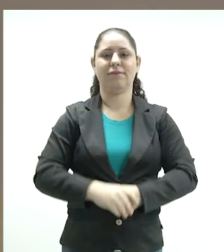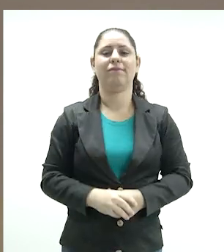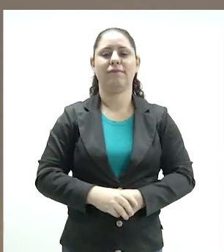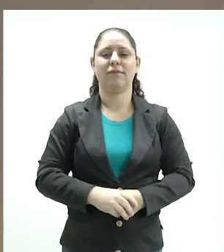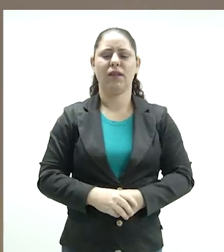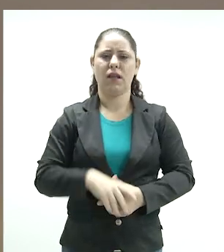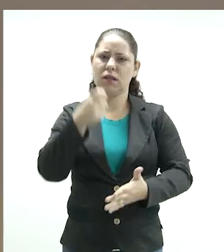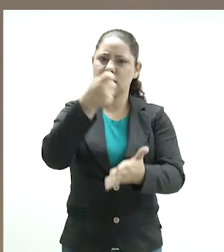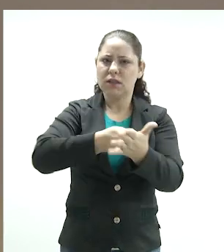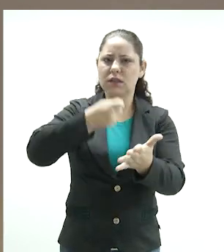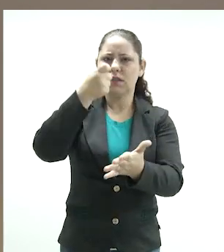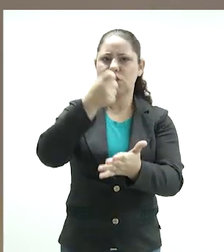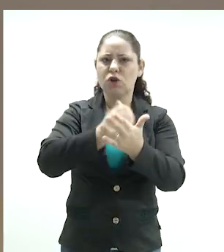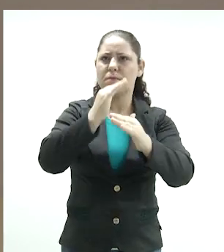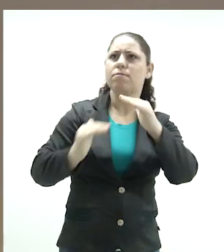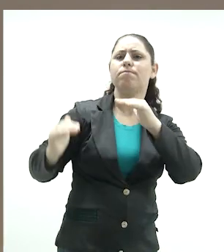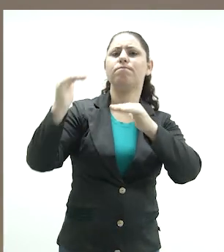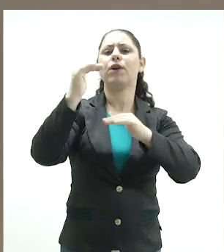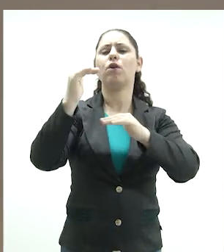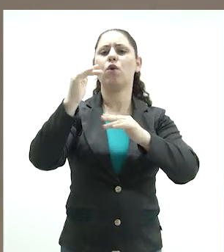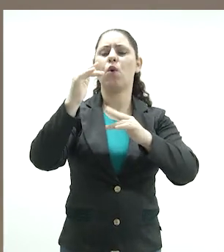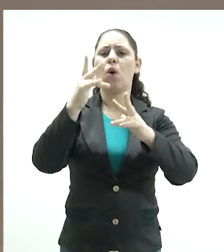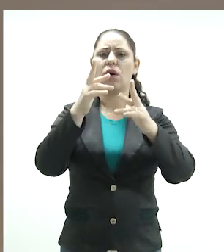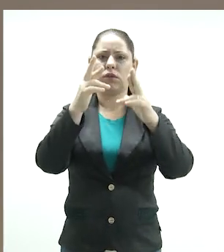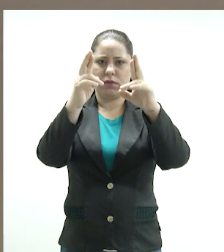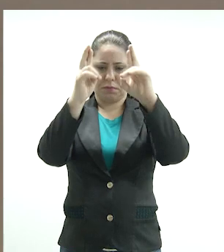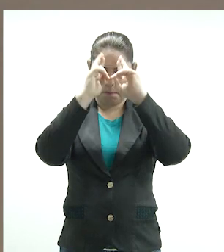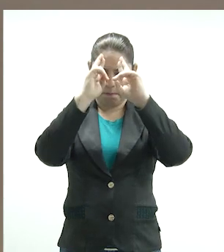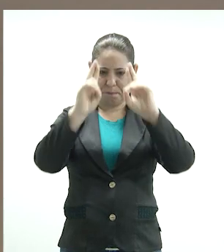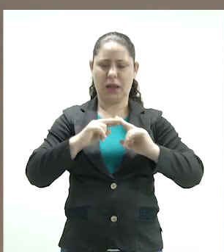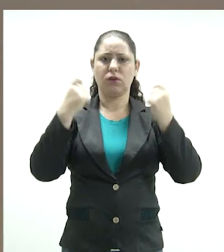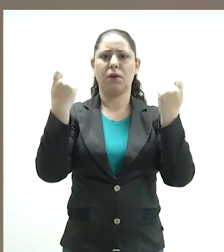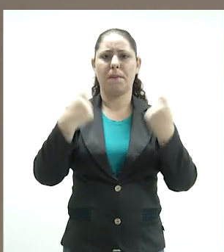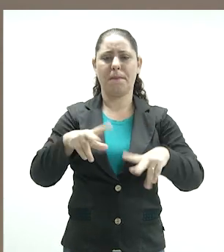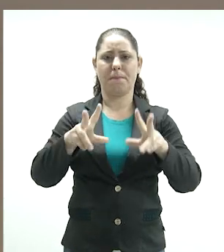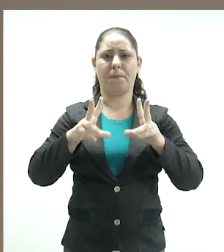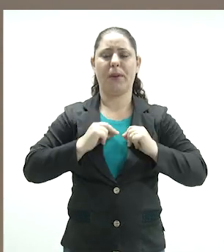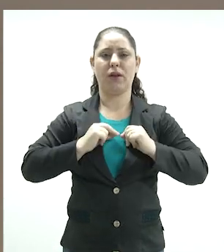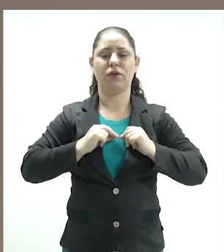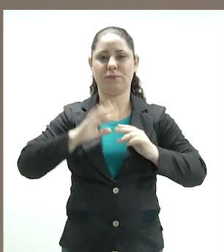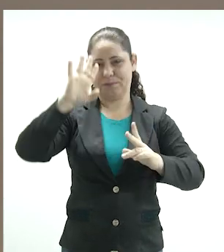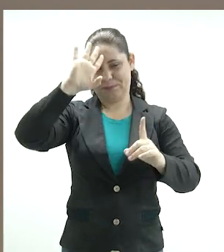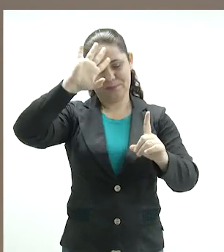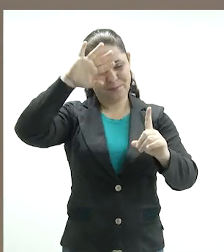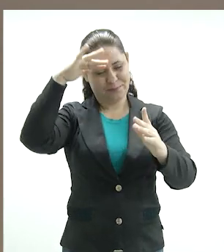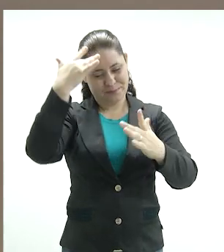país, exigindo, acima de tudo, o respeito que merecemos. A